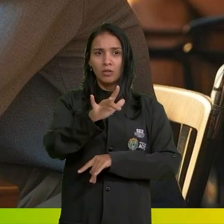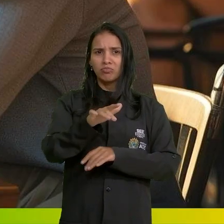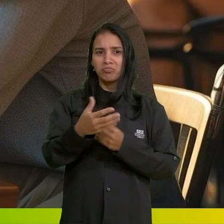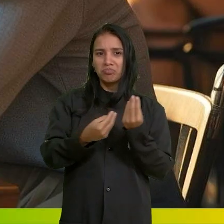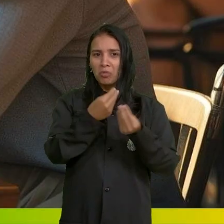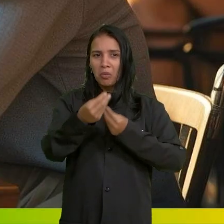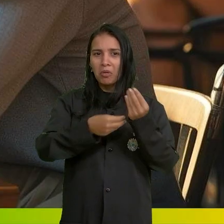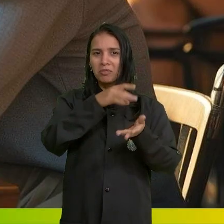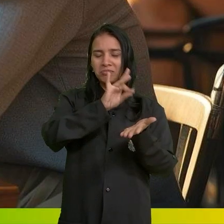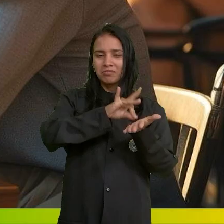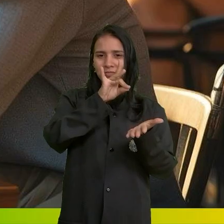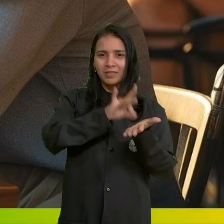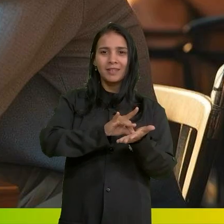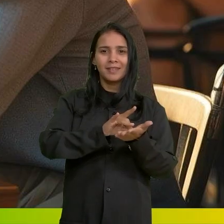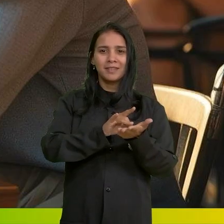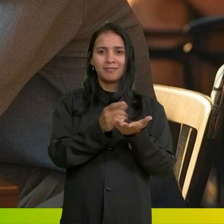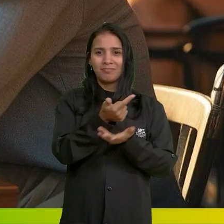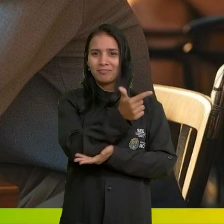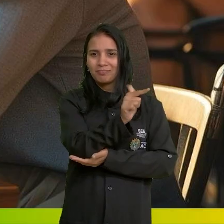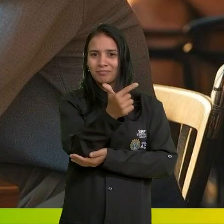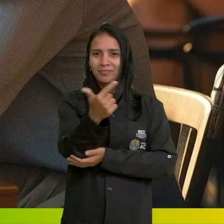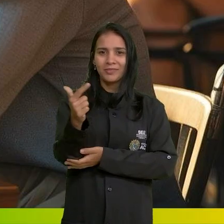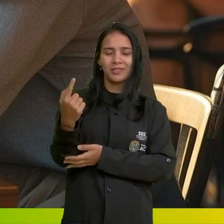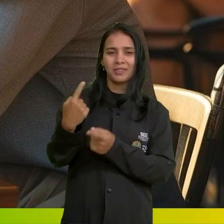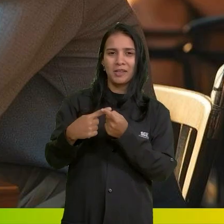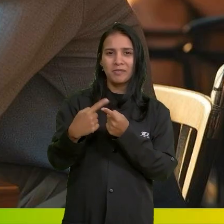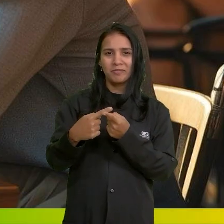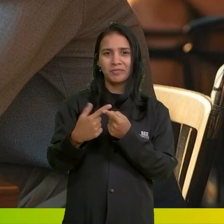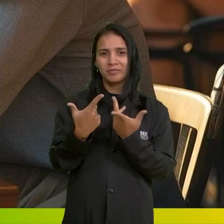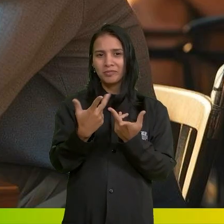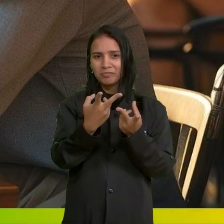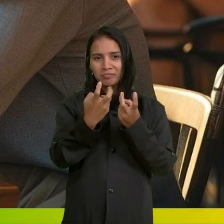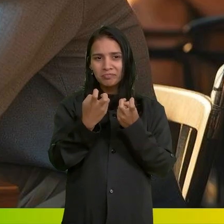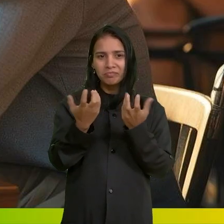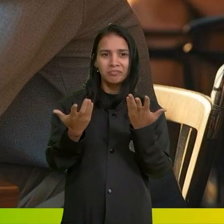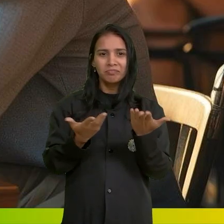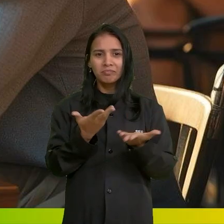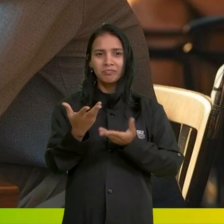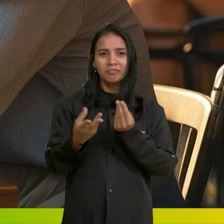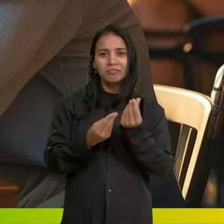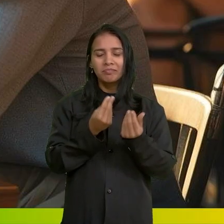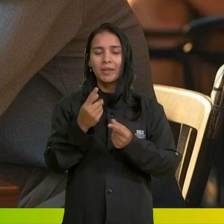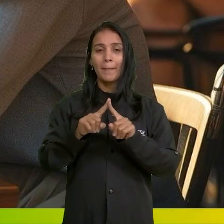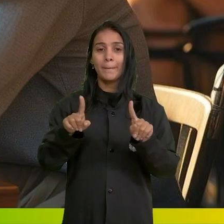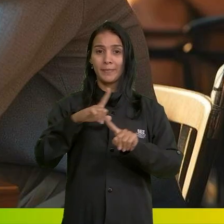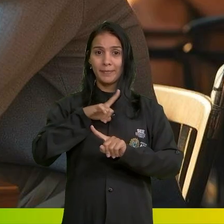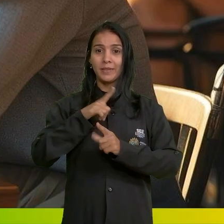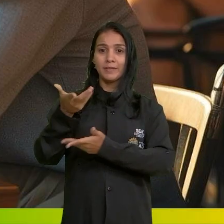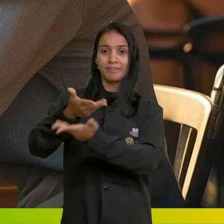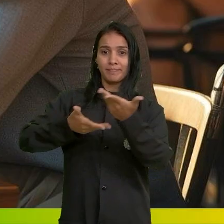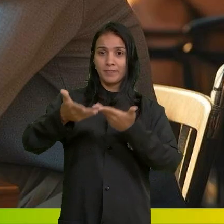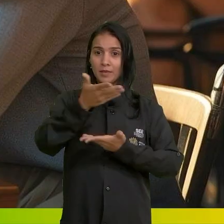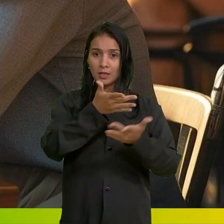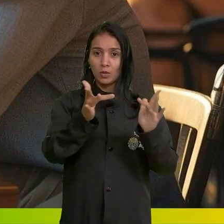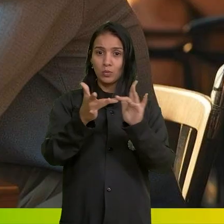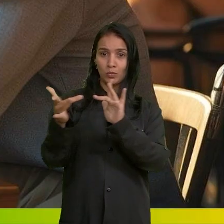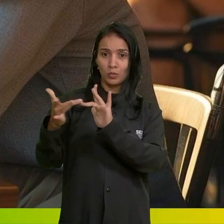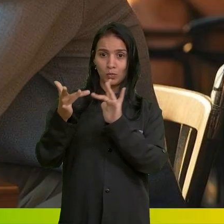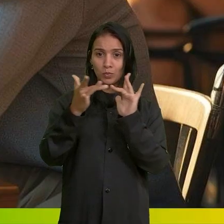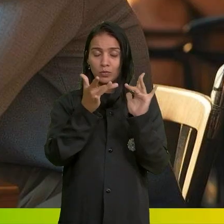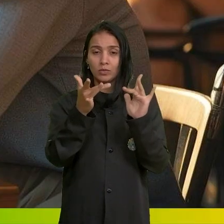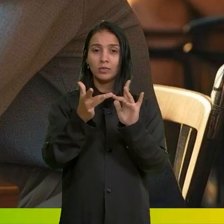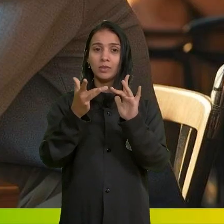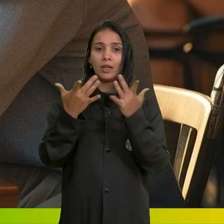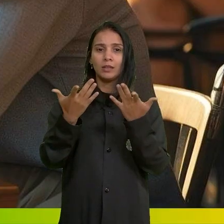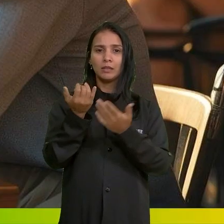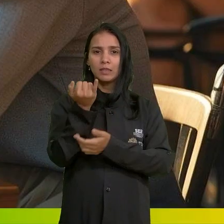define qual a natureza da relação entre eles, mas há uma interação. E que, começando pelas